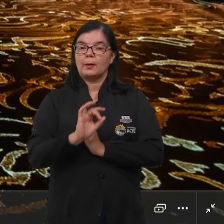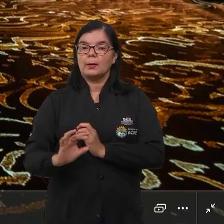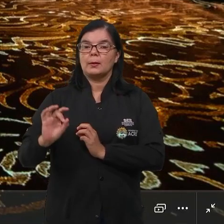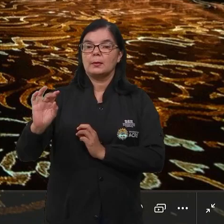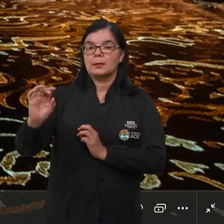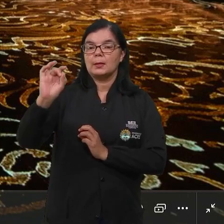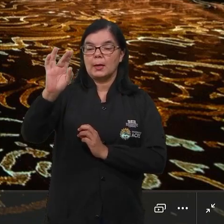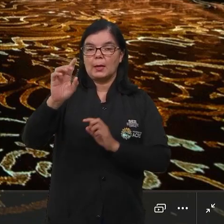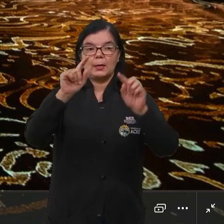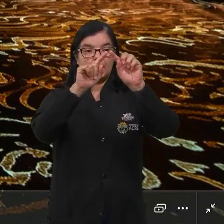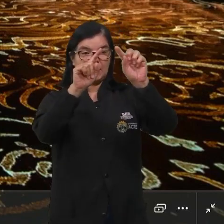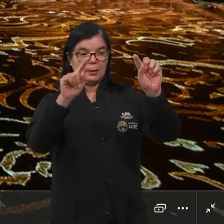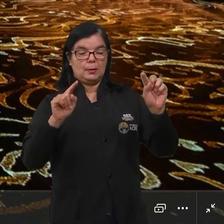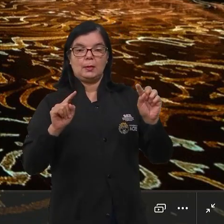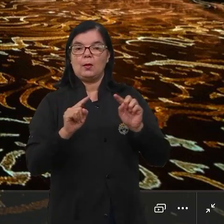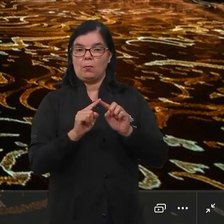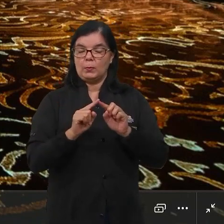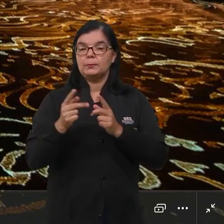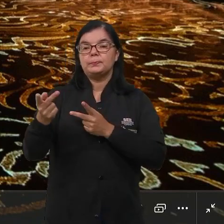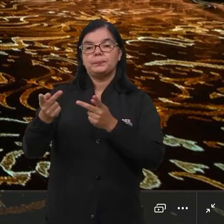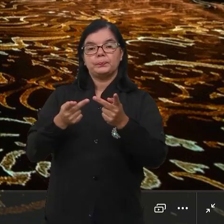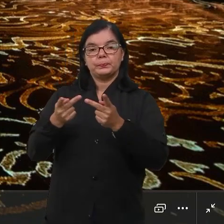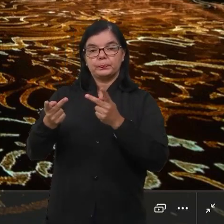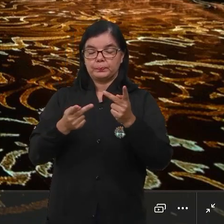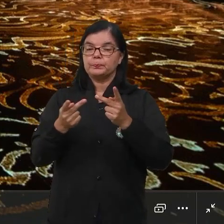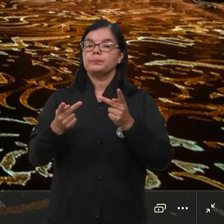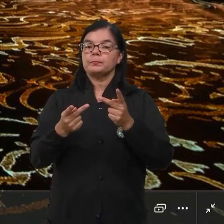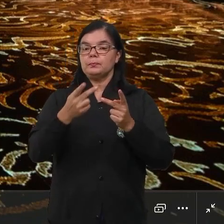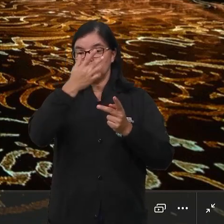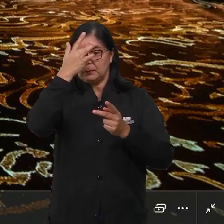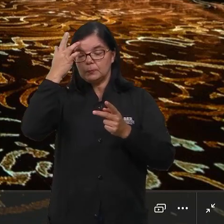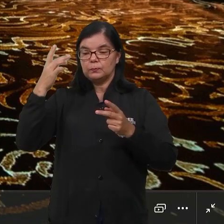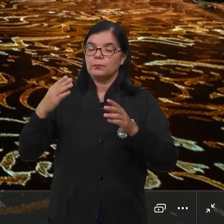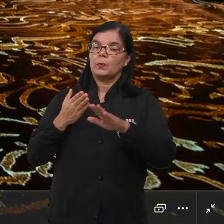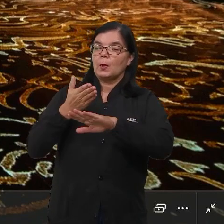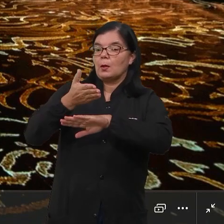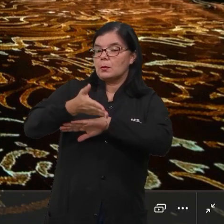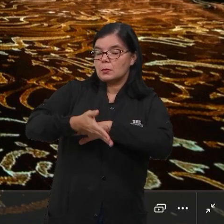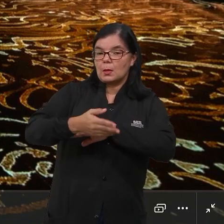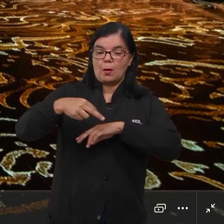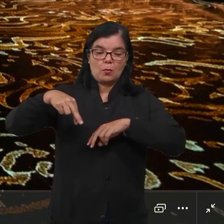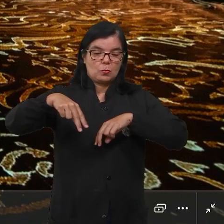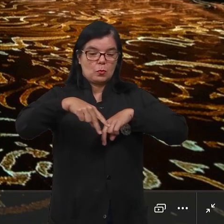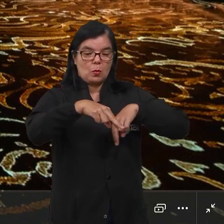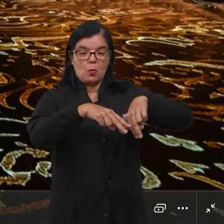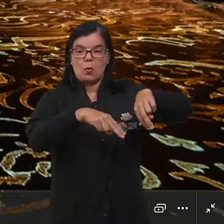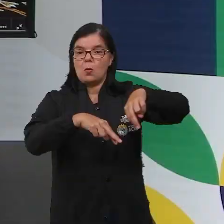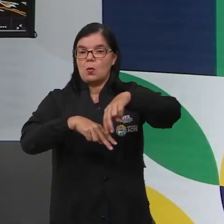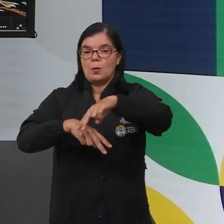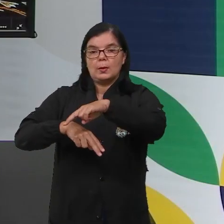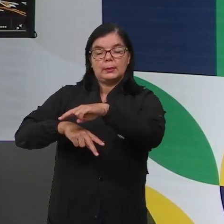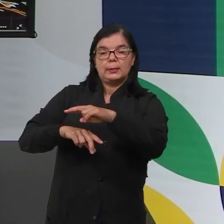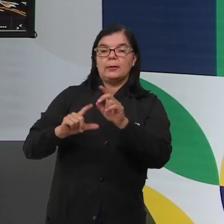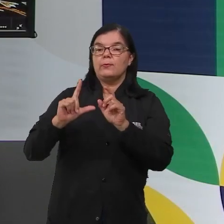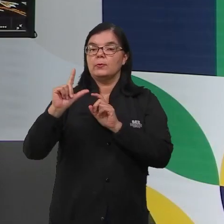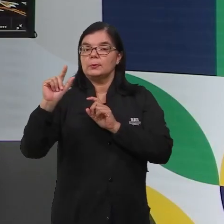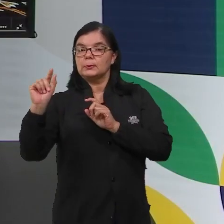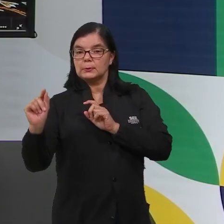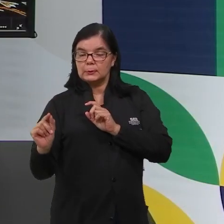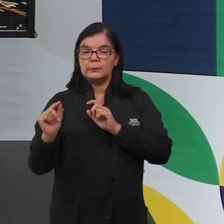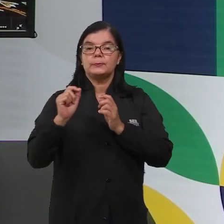será posicionada, planejamento da circulação do público, entrada, percurso, saída, as pessoas vão entrar por aqui, vão sair por